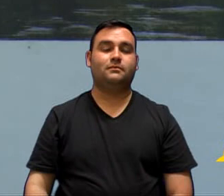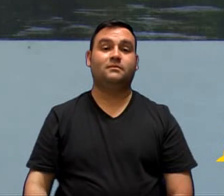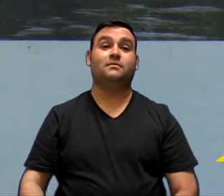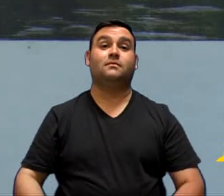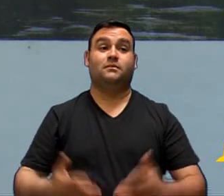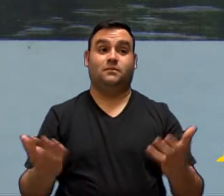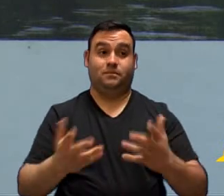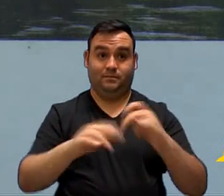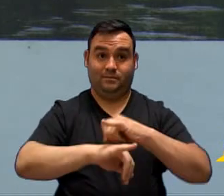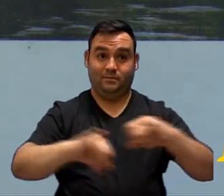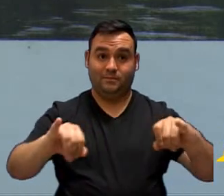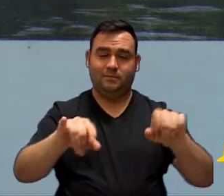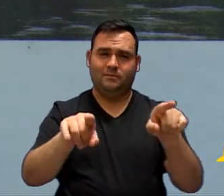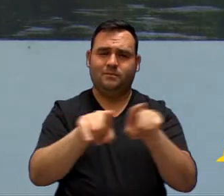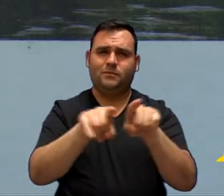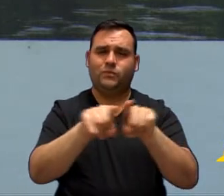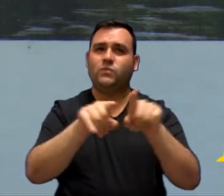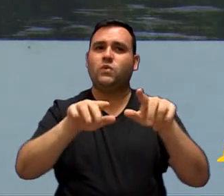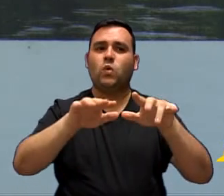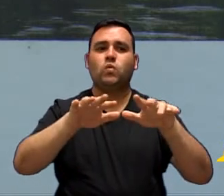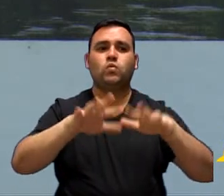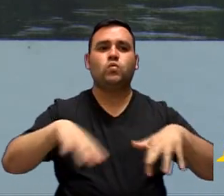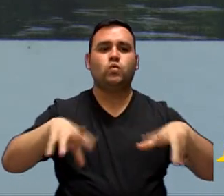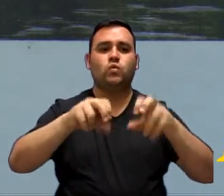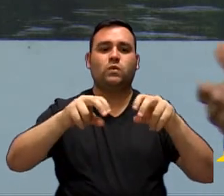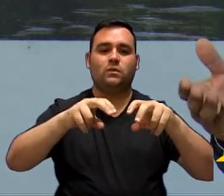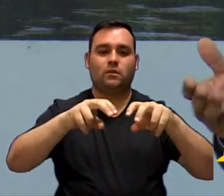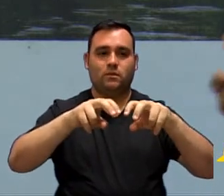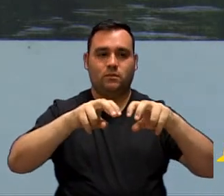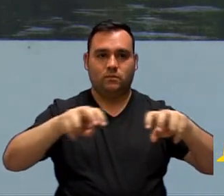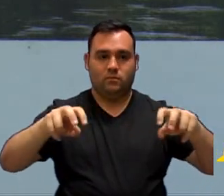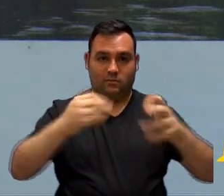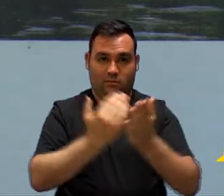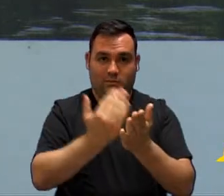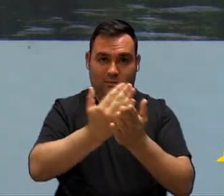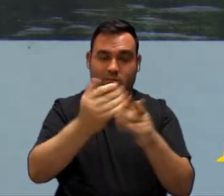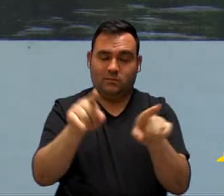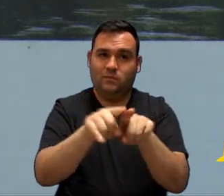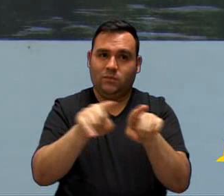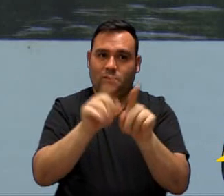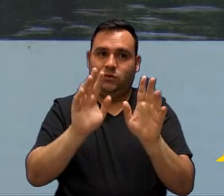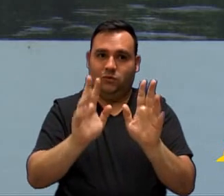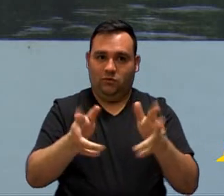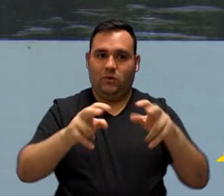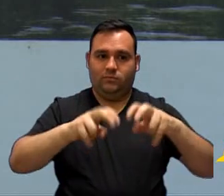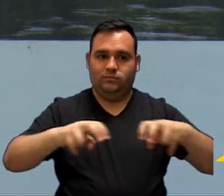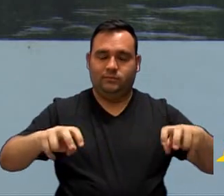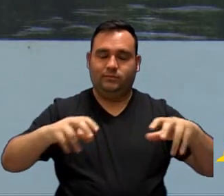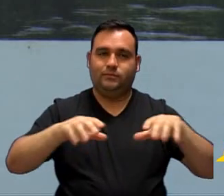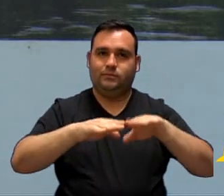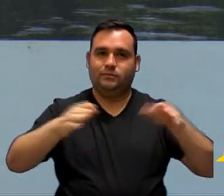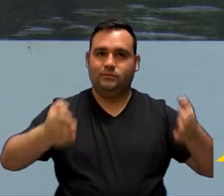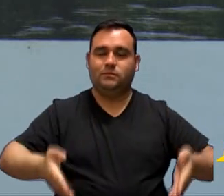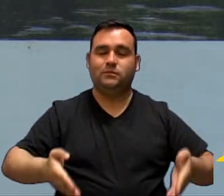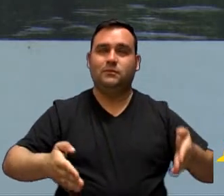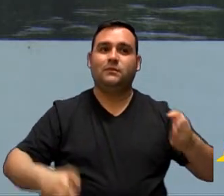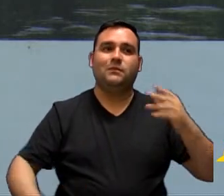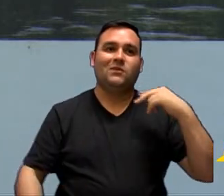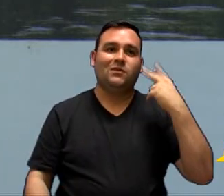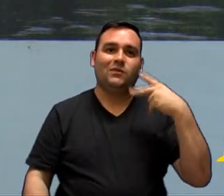Nós anunciamos também que todos estão sentados na mesa estendida, ainda já ocupando suas bancadas, os